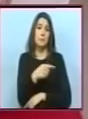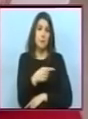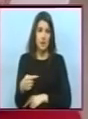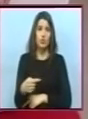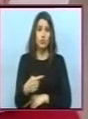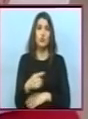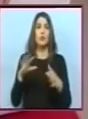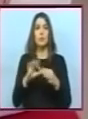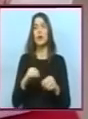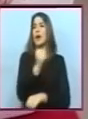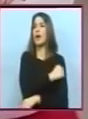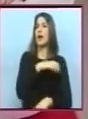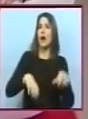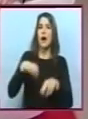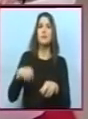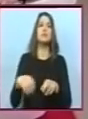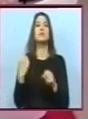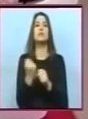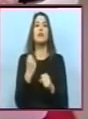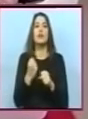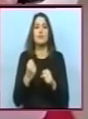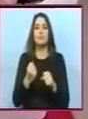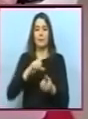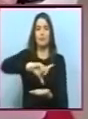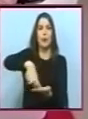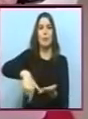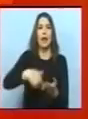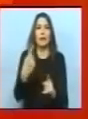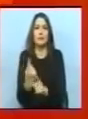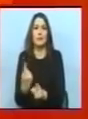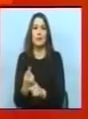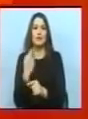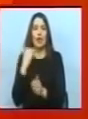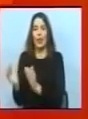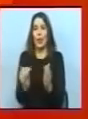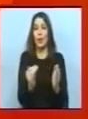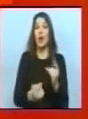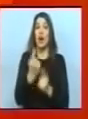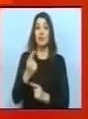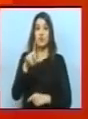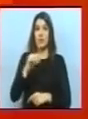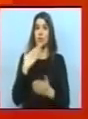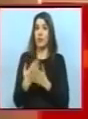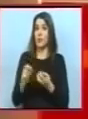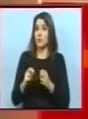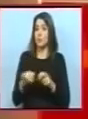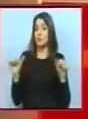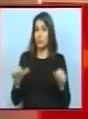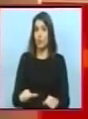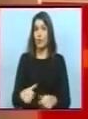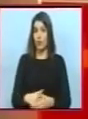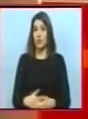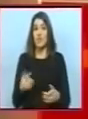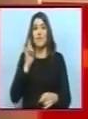inclusivamente com os bens mobiliários, o serviço de jantar, as coisas mais pequeninas, que às vezes são aquelas que causam às vezes mais discussão. E são